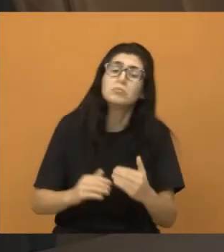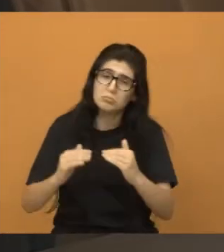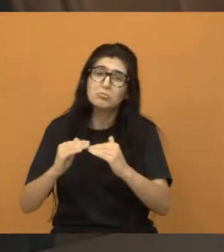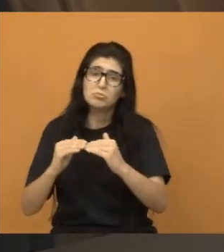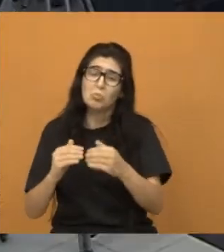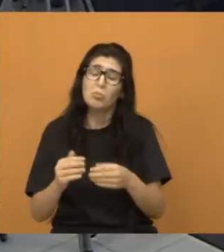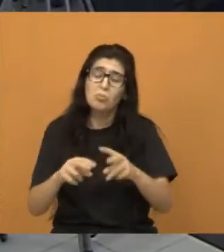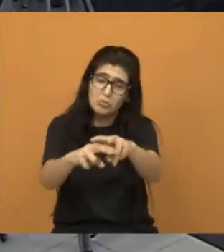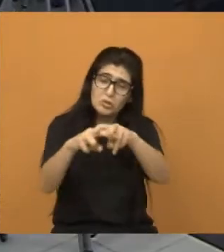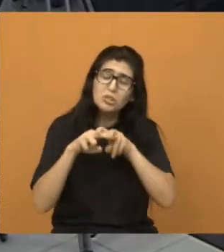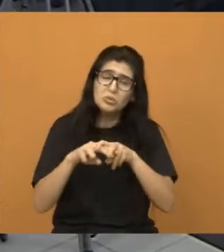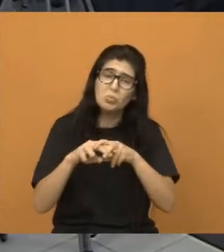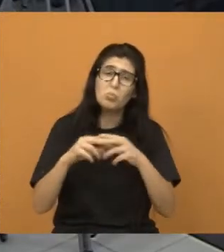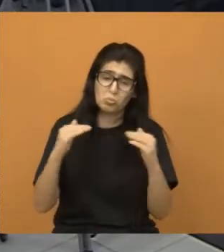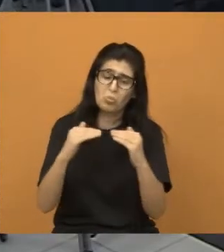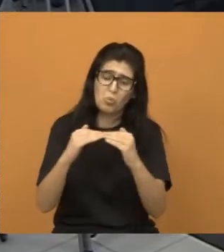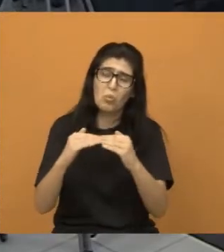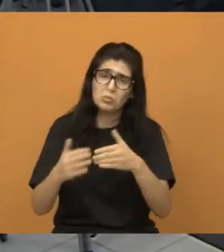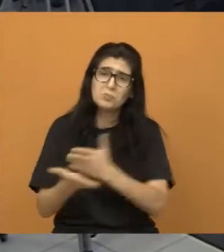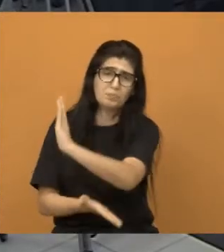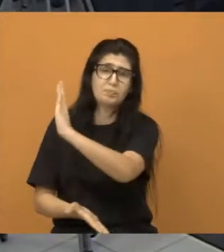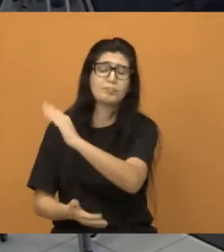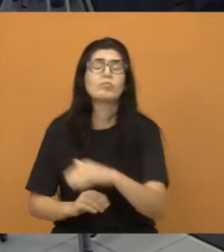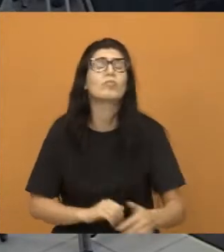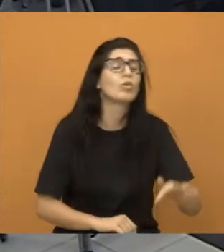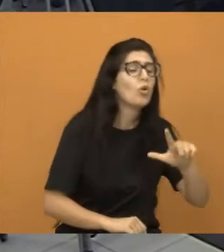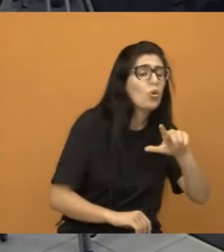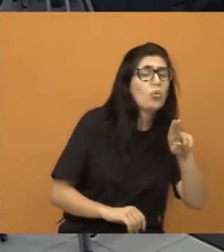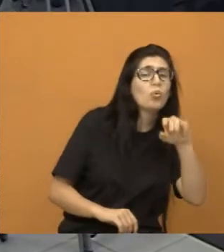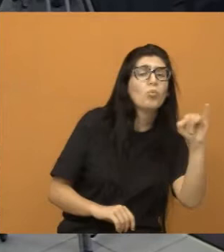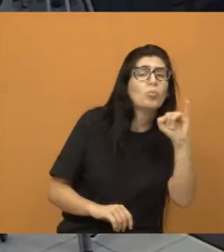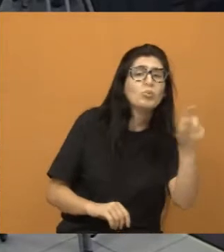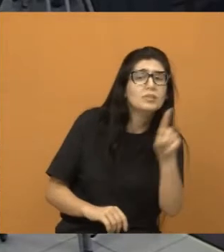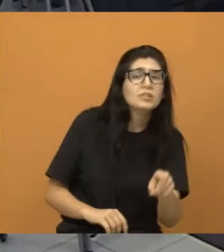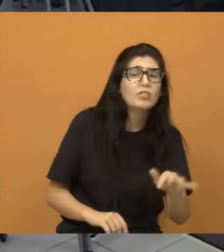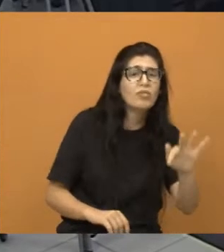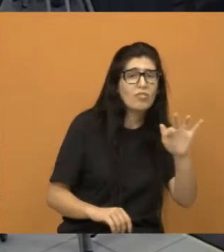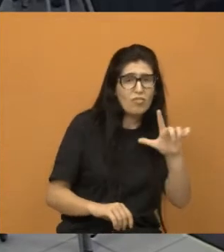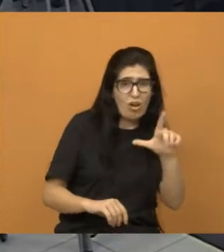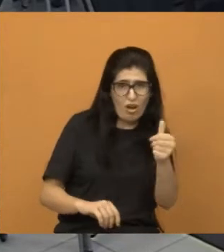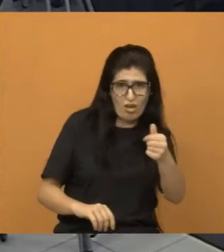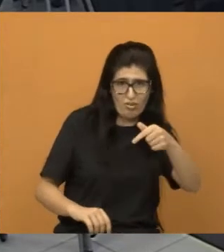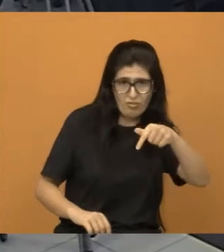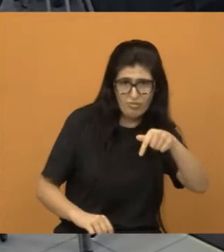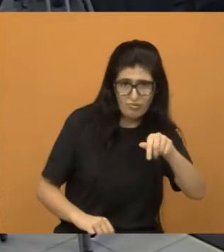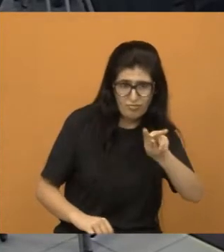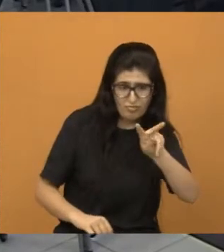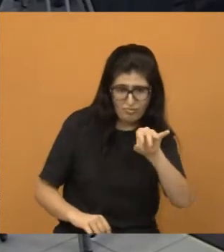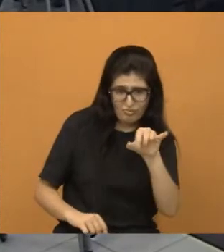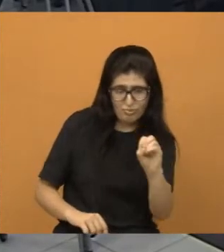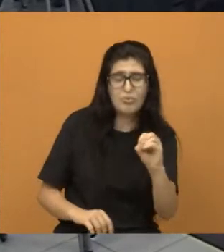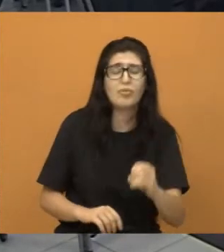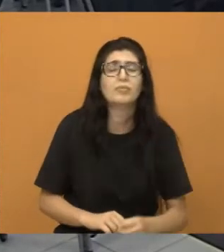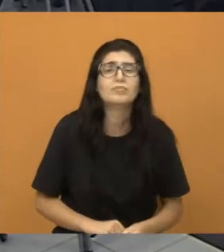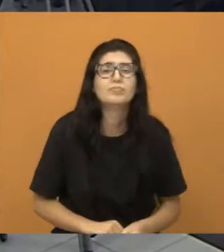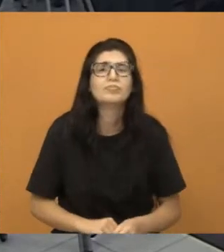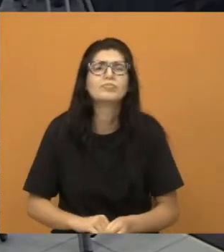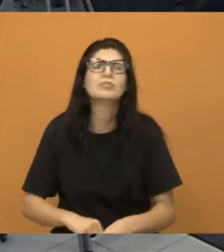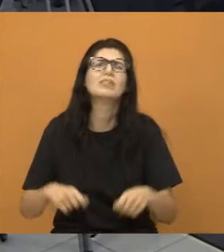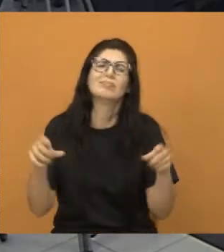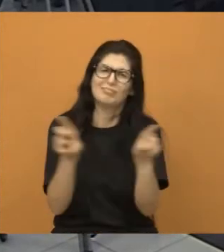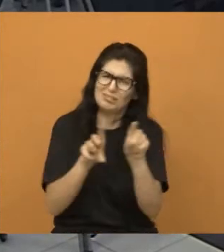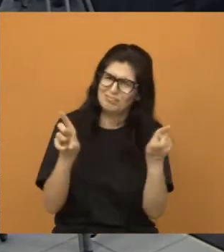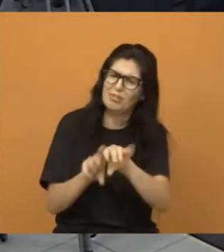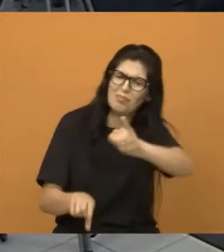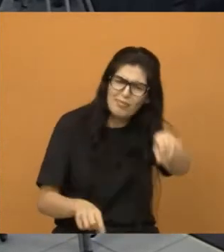favorável. Como vota vereador Luiz Flávio? Senhora presidente, eu quero aqui justificar meu